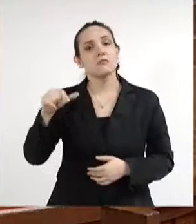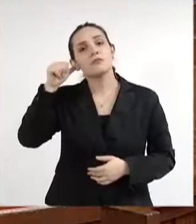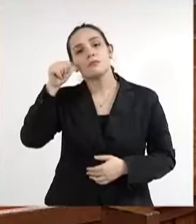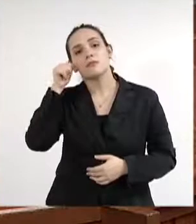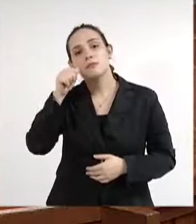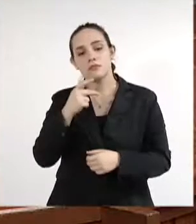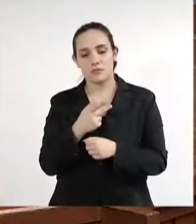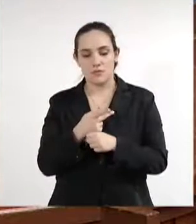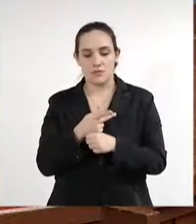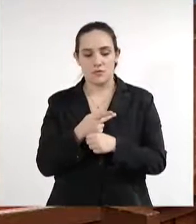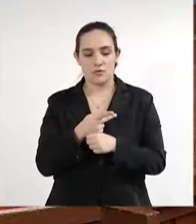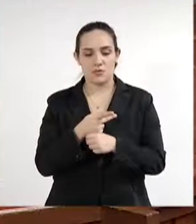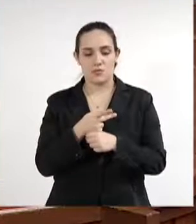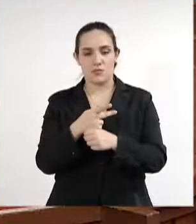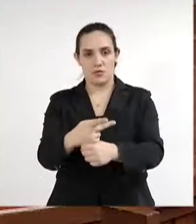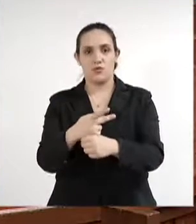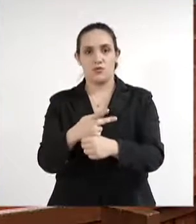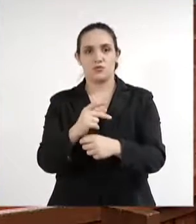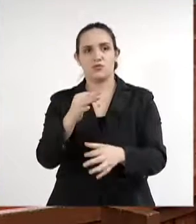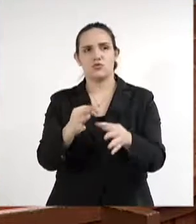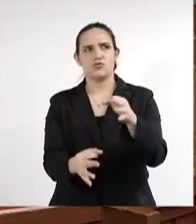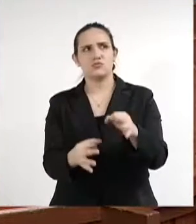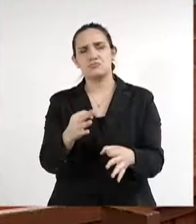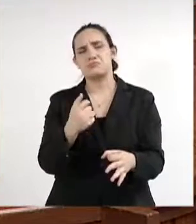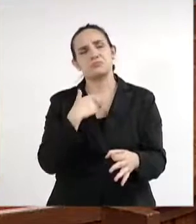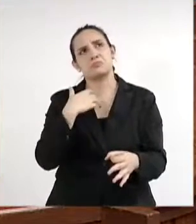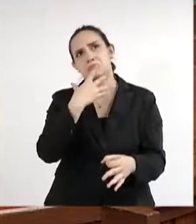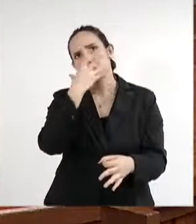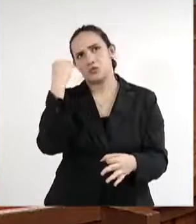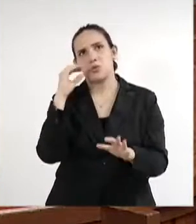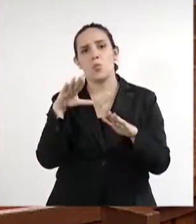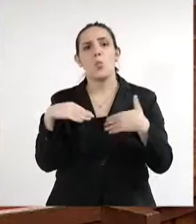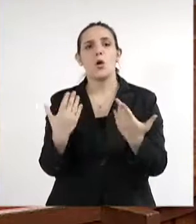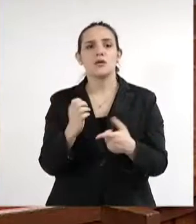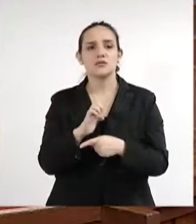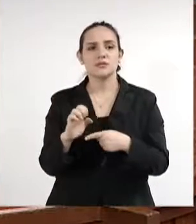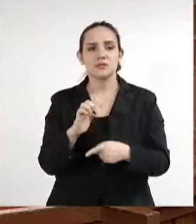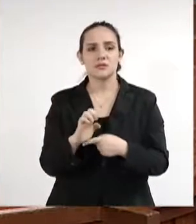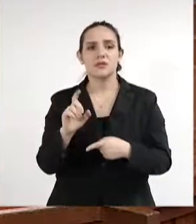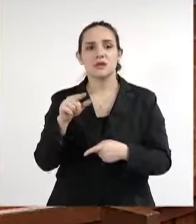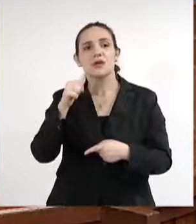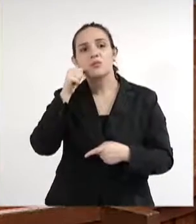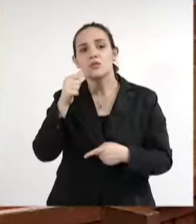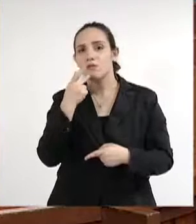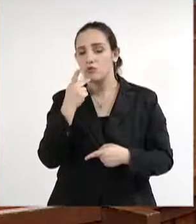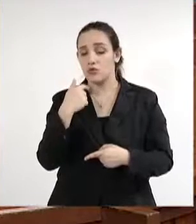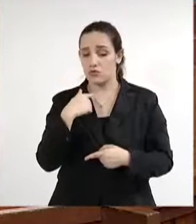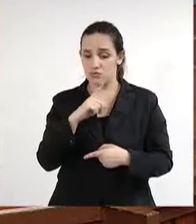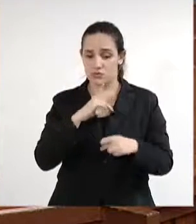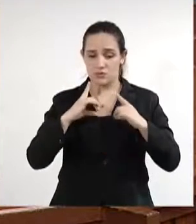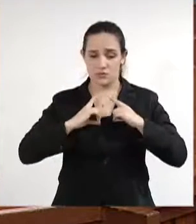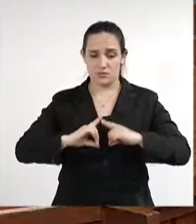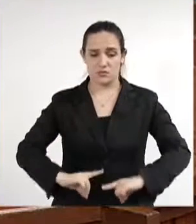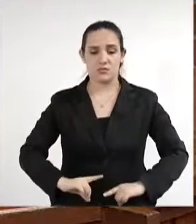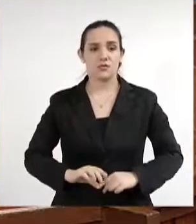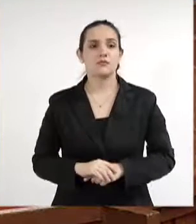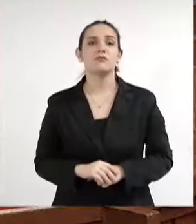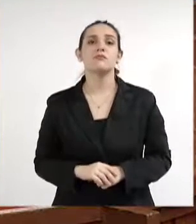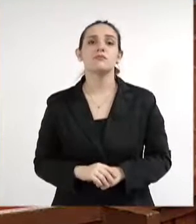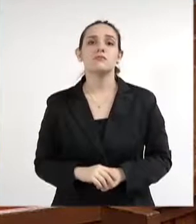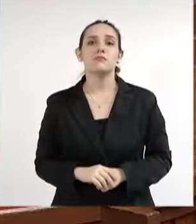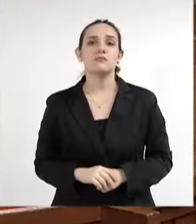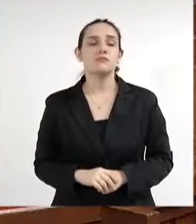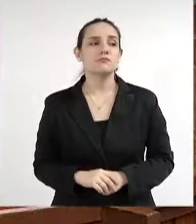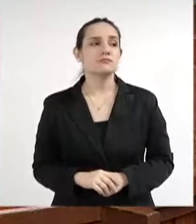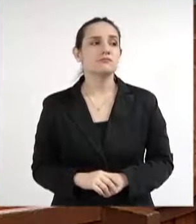procuradora de justiça, não me lembro de qual estado, onde ela dizia: eu tenho depressão, eu